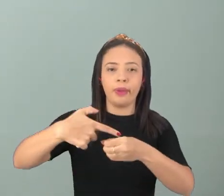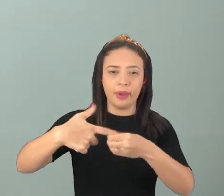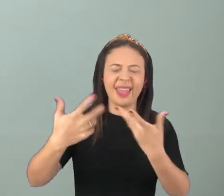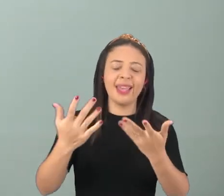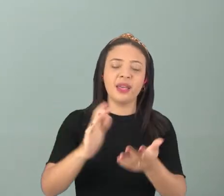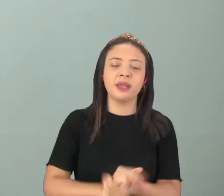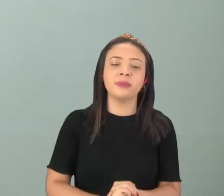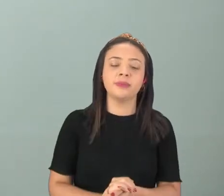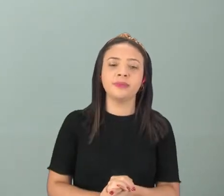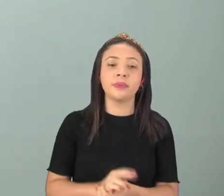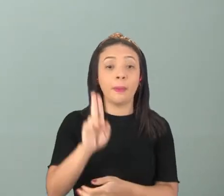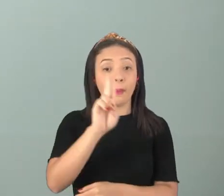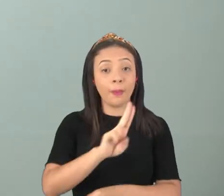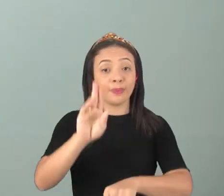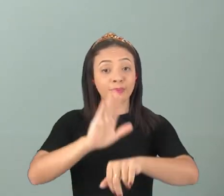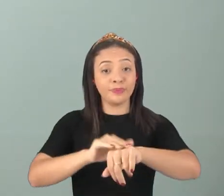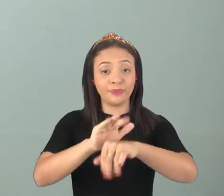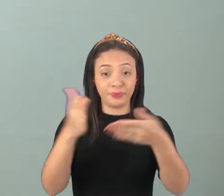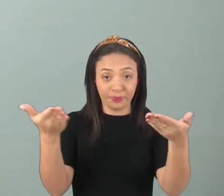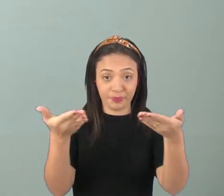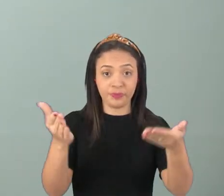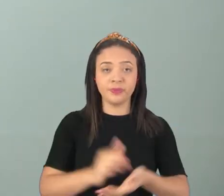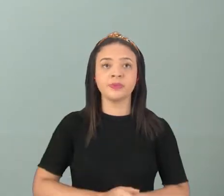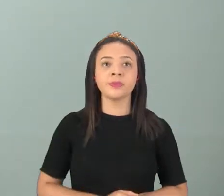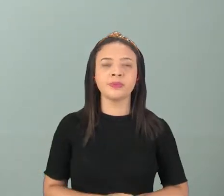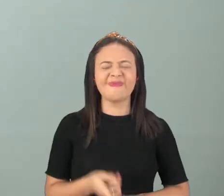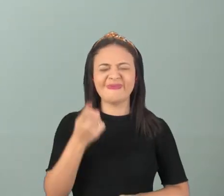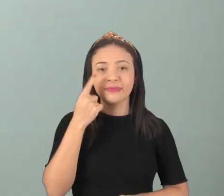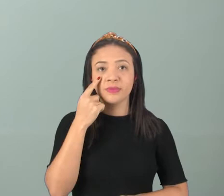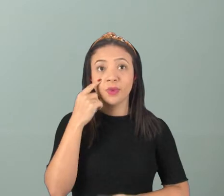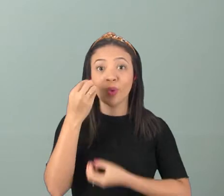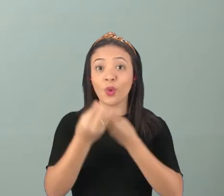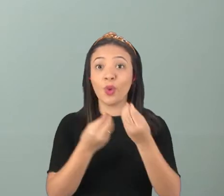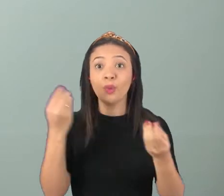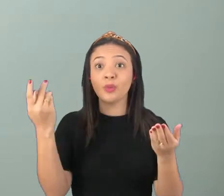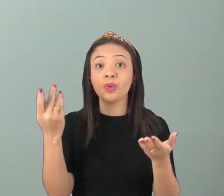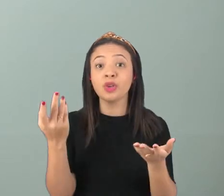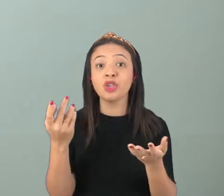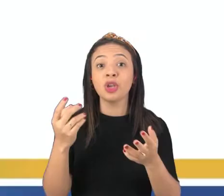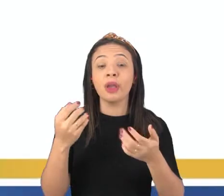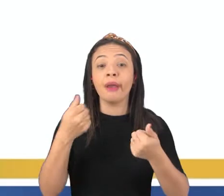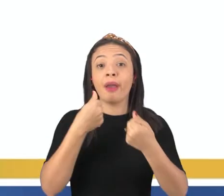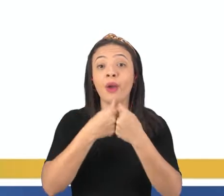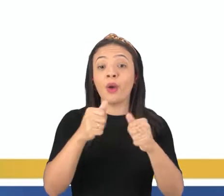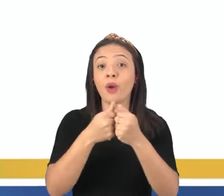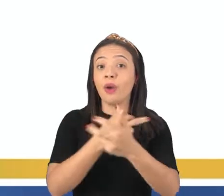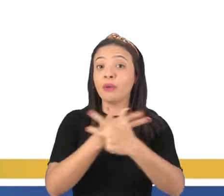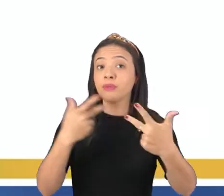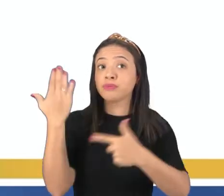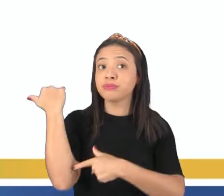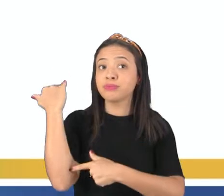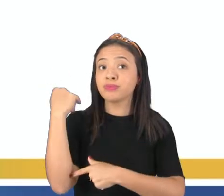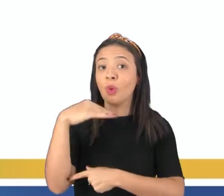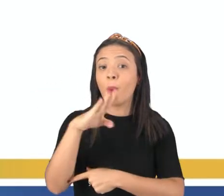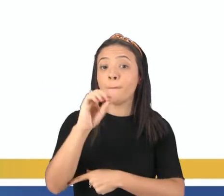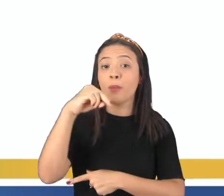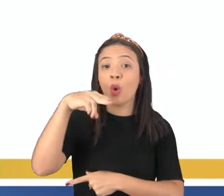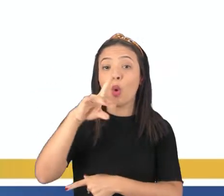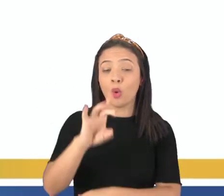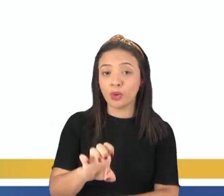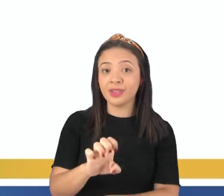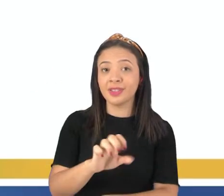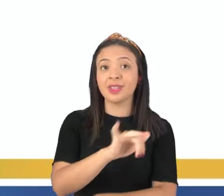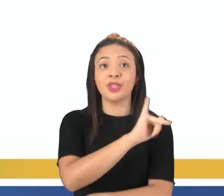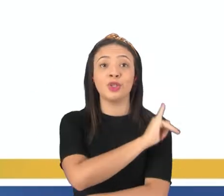o perfil atual. Agora, veja só o transporte que nós tínhamos antigamente. O bonde no Rio de Janeiro eram